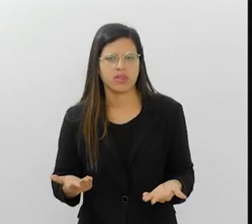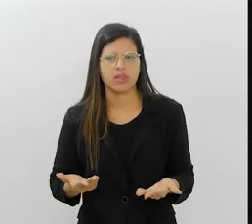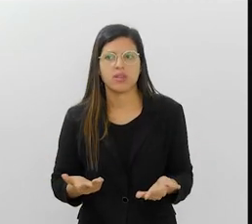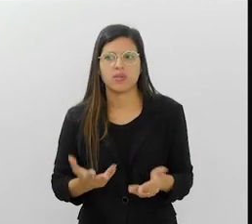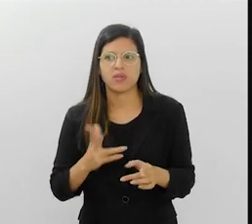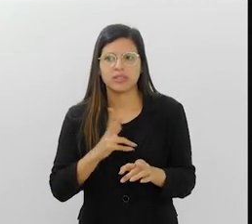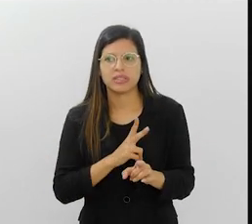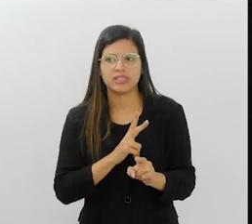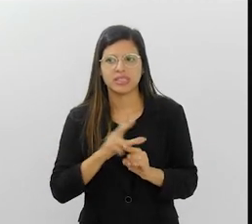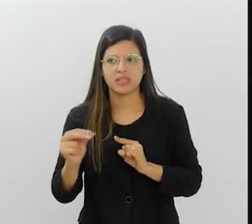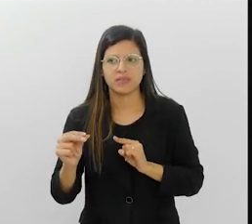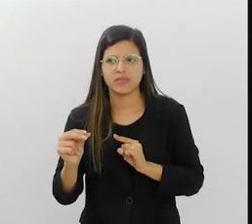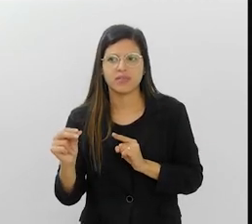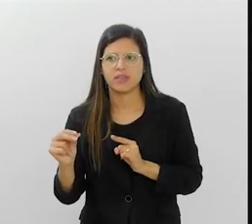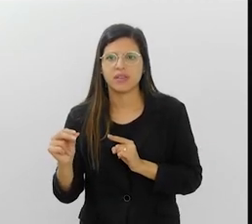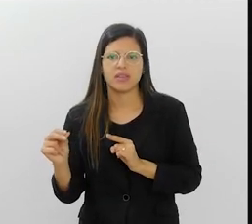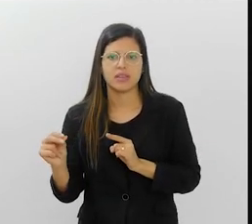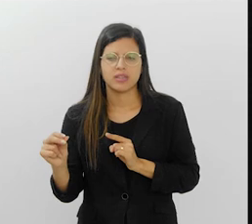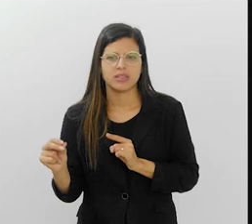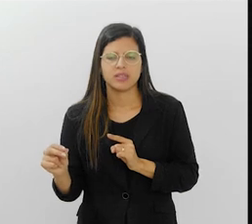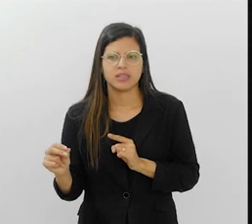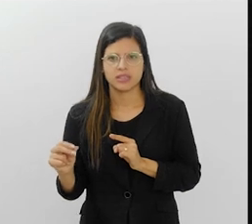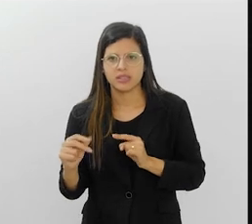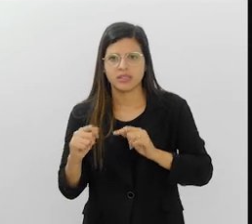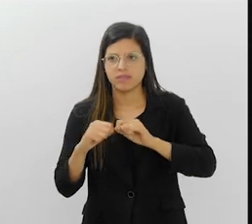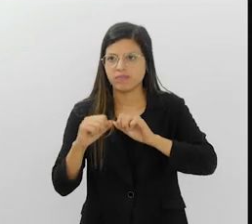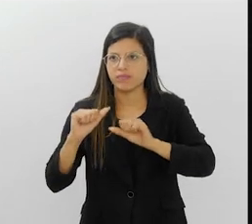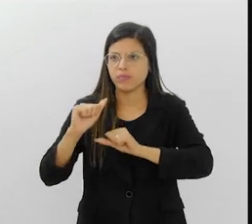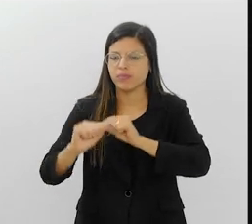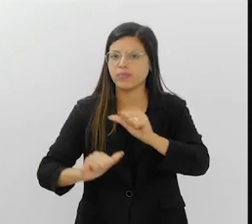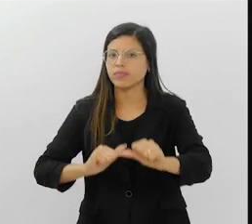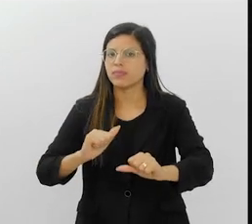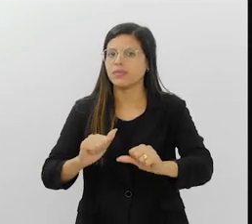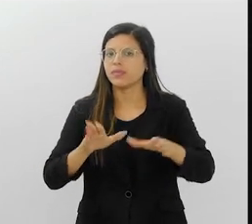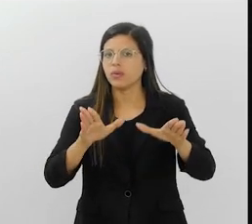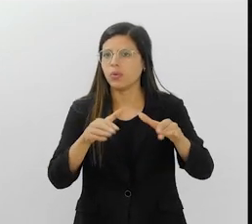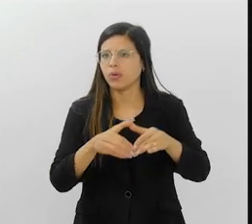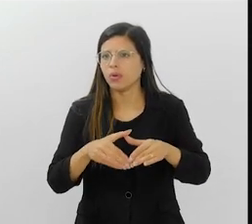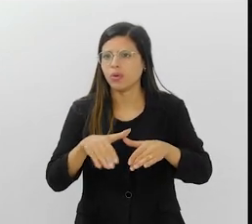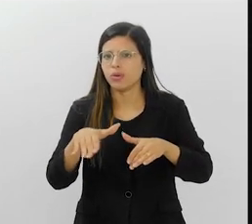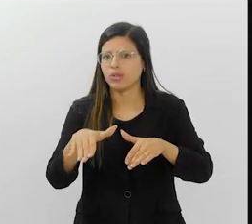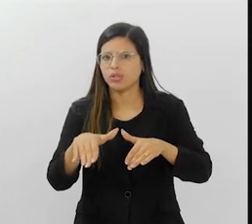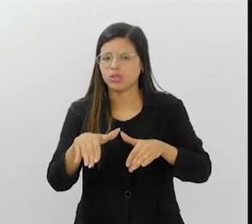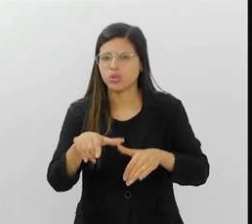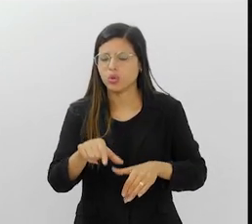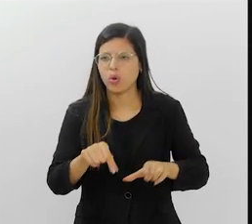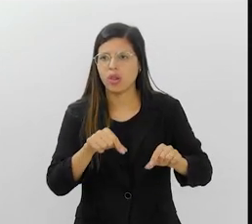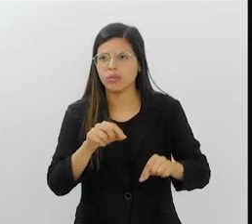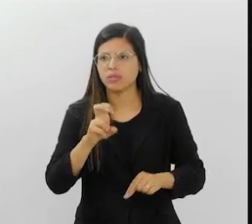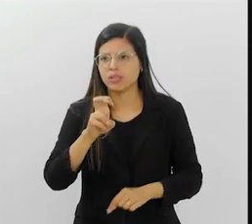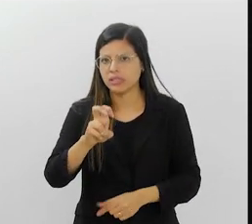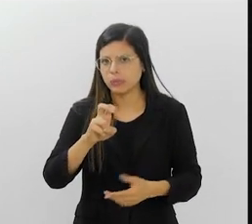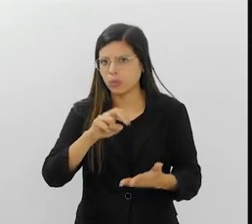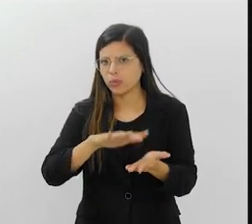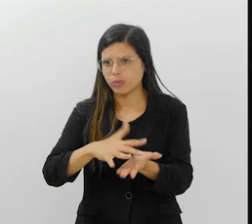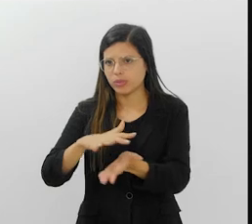Então, quando a gente ganha, e o que fez a grande mudança para ganhar foi que a escola chamou os 5 sambas